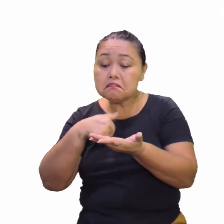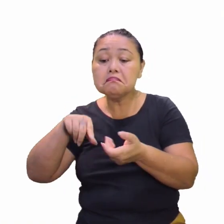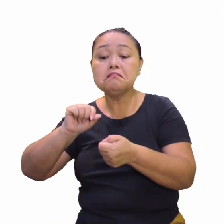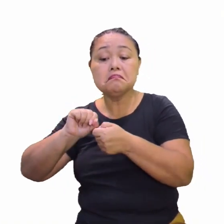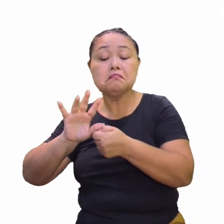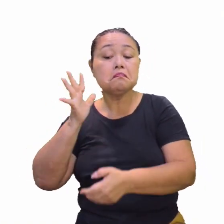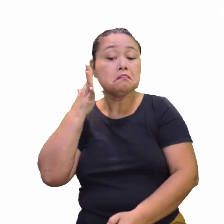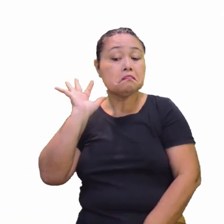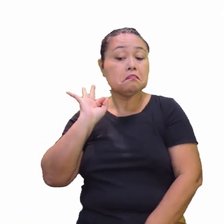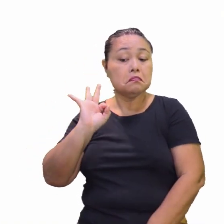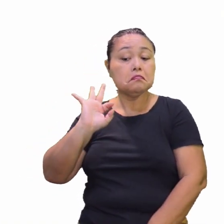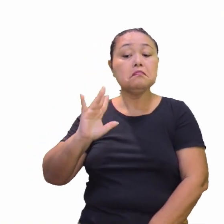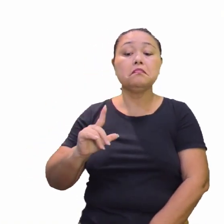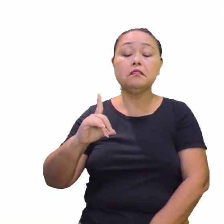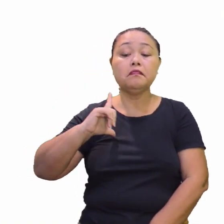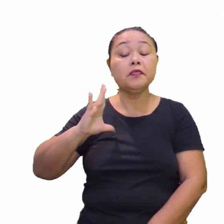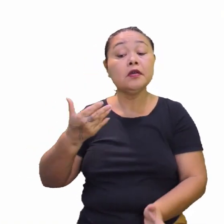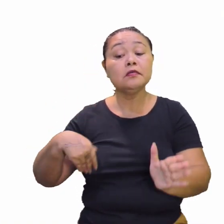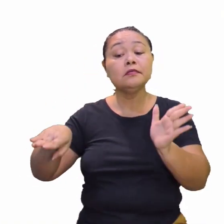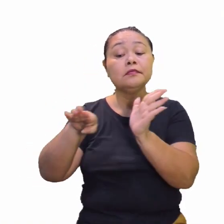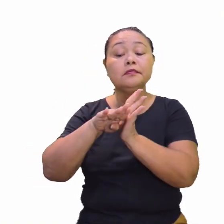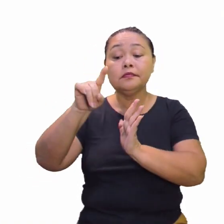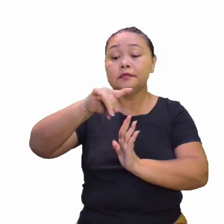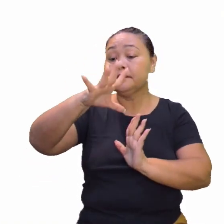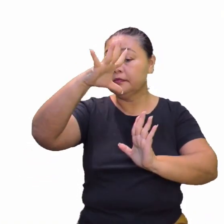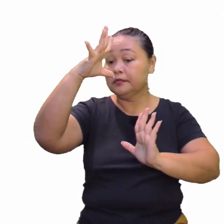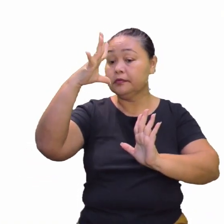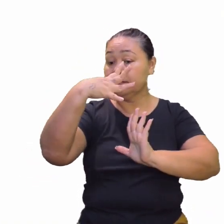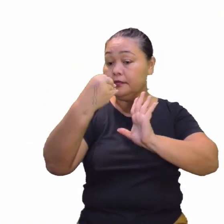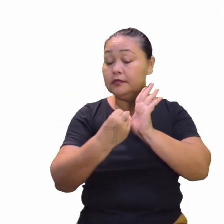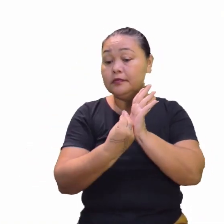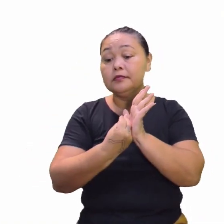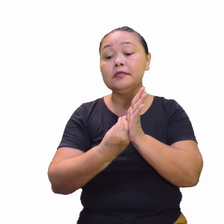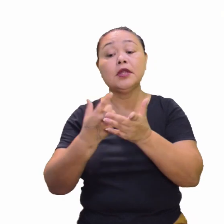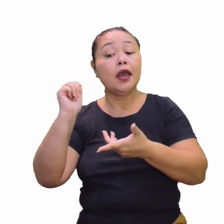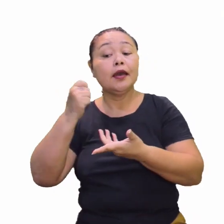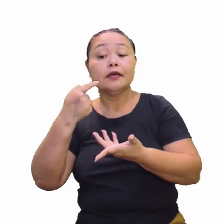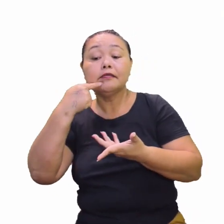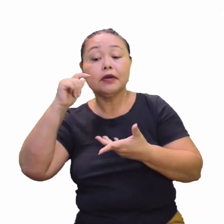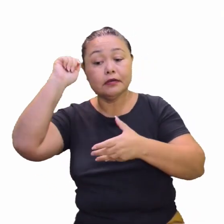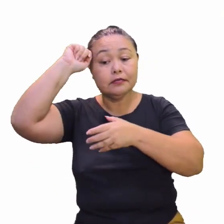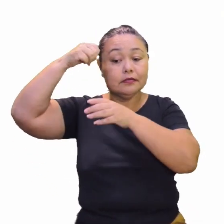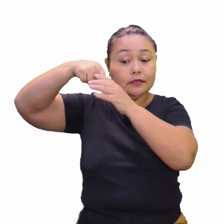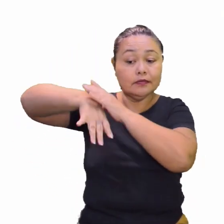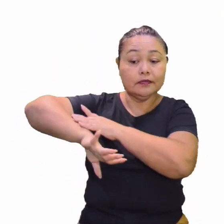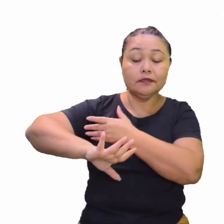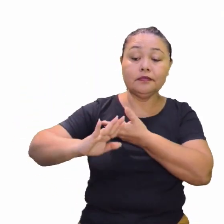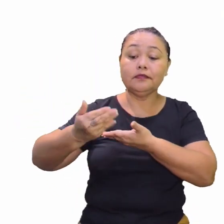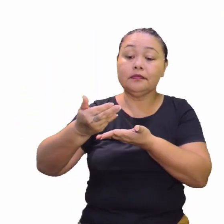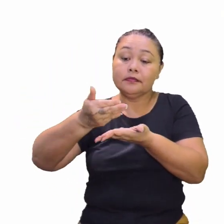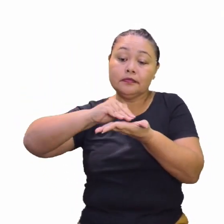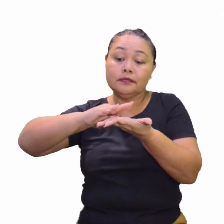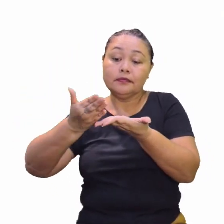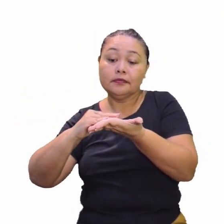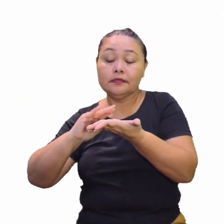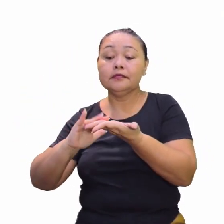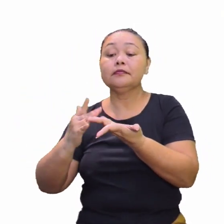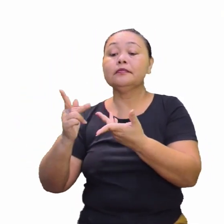e sofisticado. E quando chega aqui na Amazônia, quer provar o açaí, a